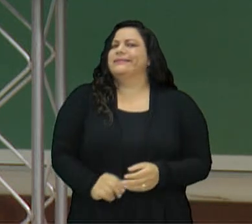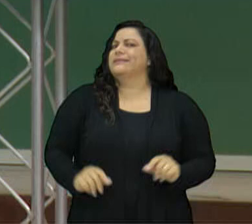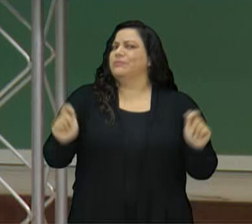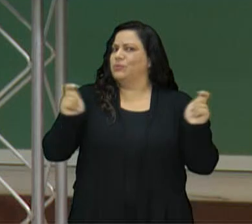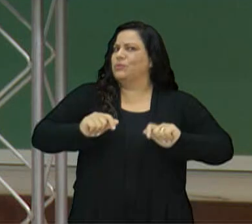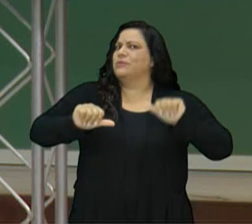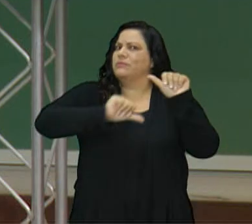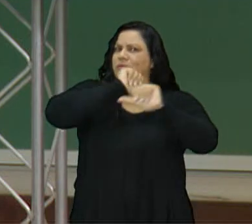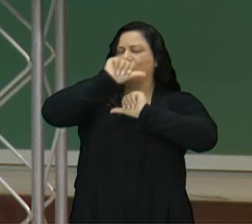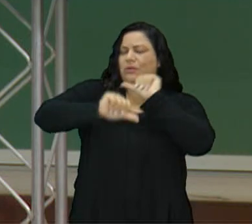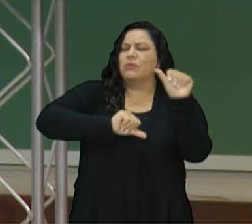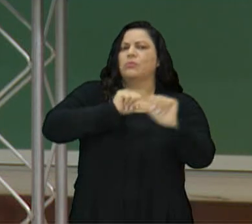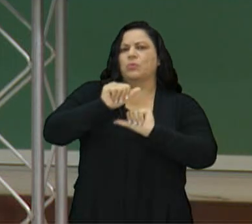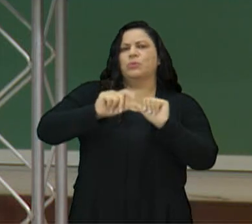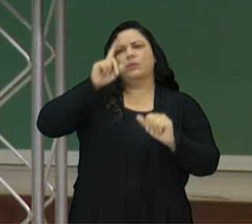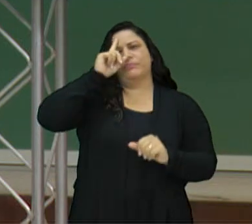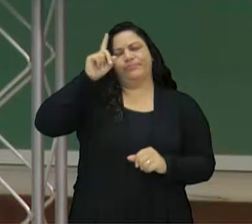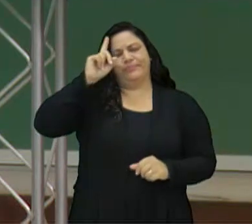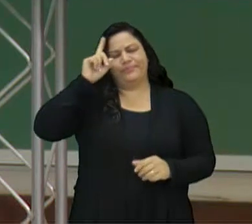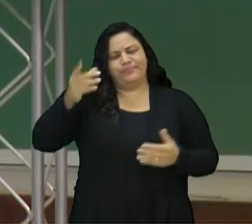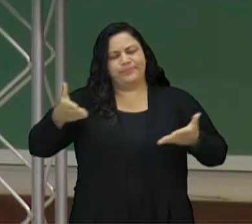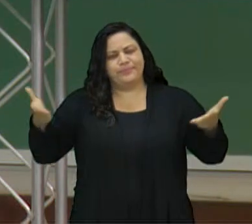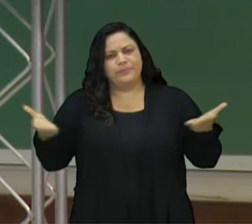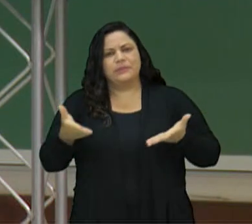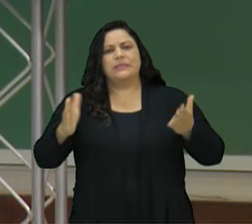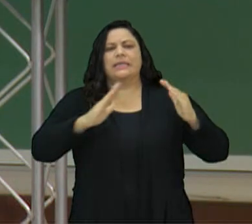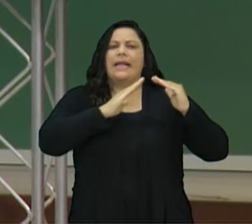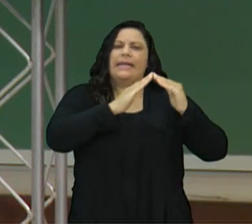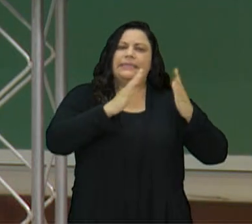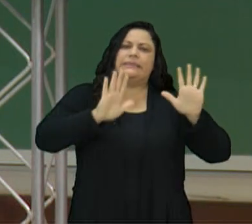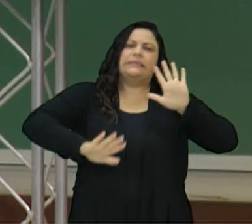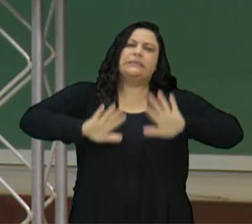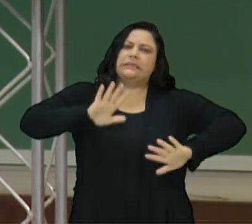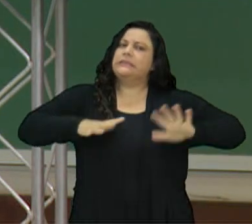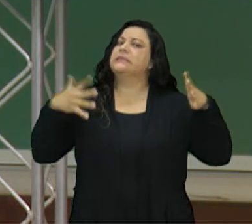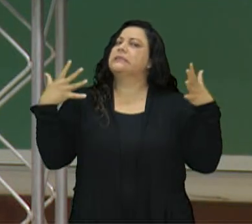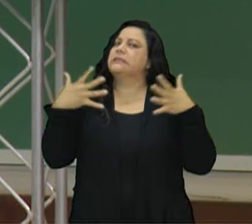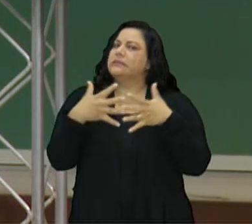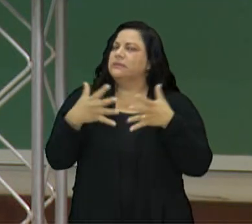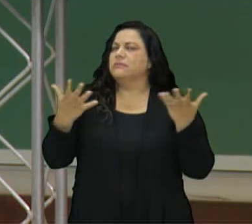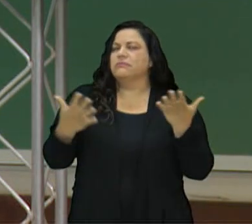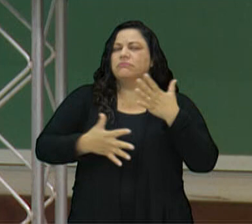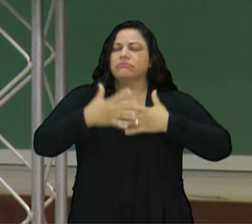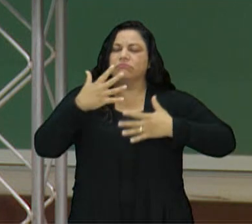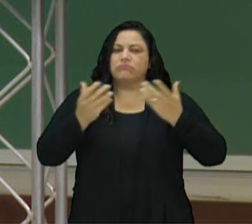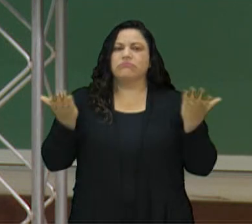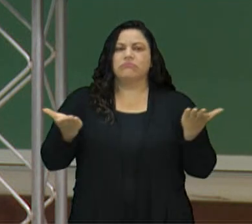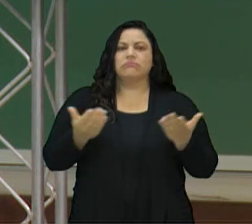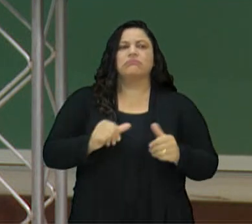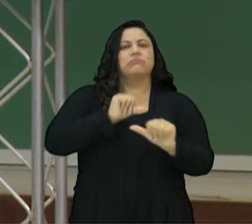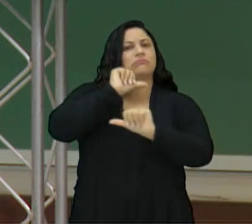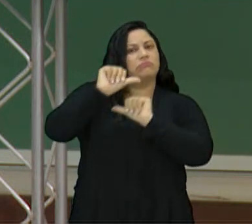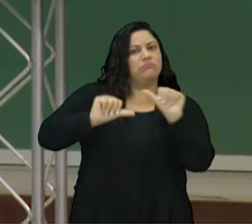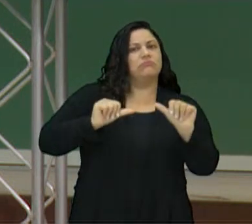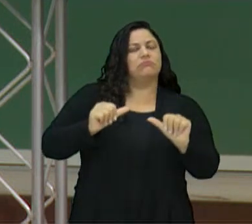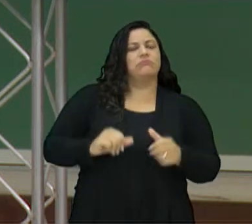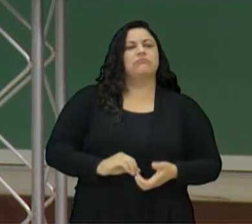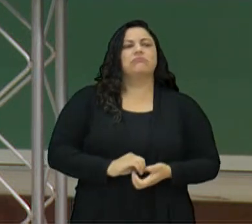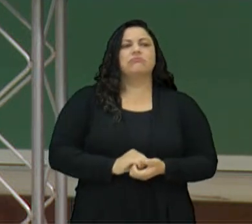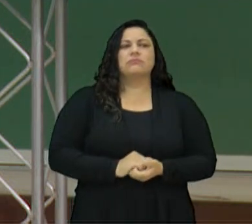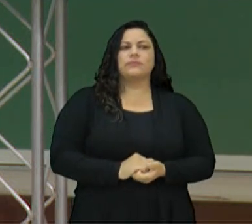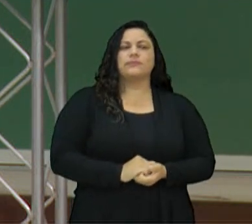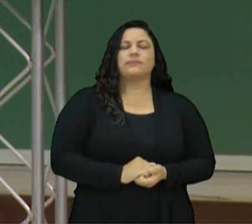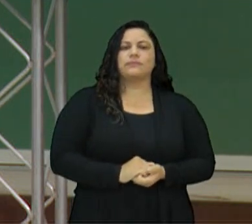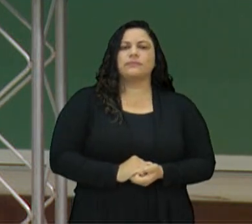a rotina nos arredores, na região onde você está vivendo. A seguir, nós temos a